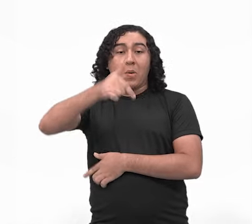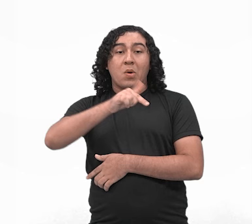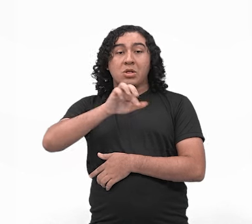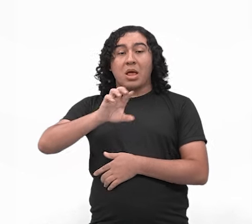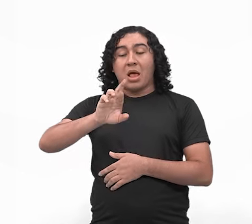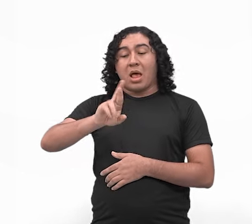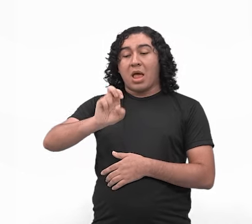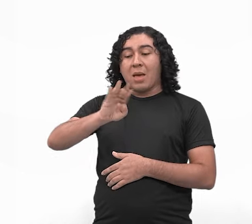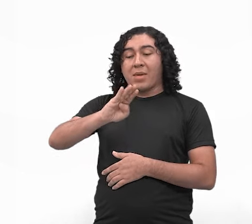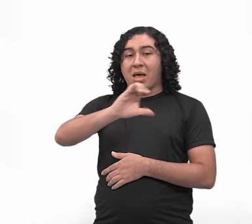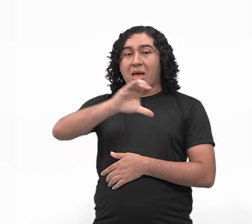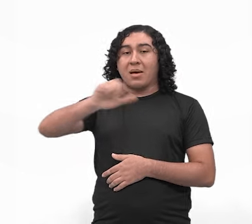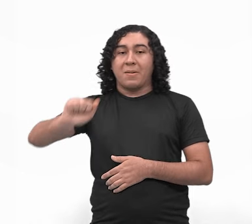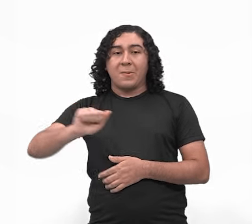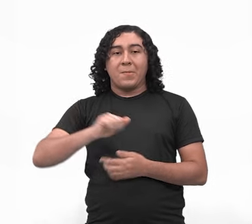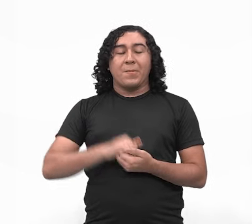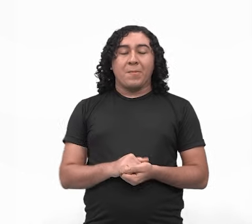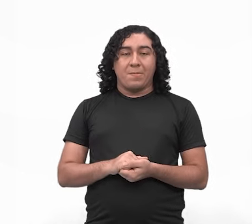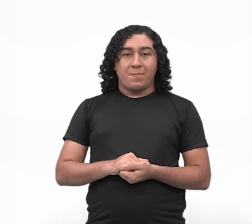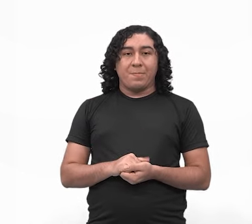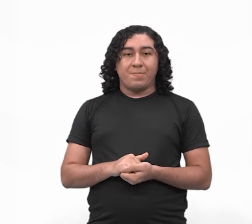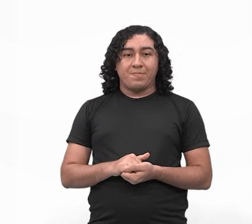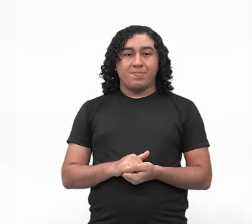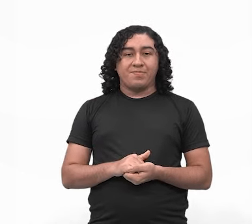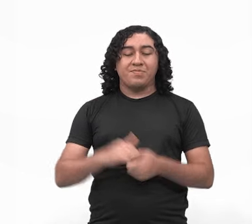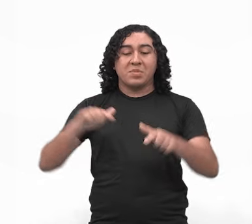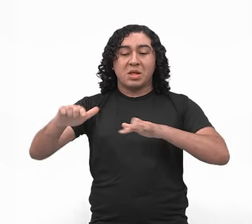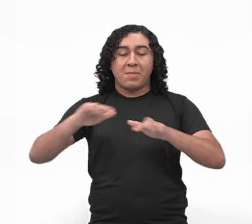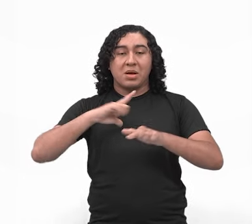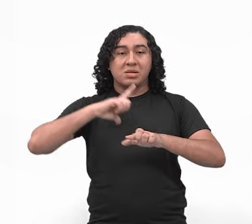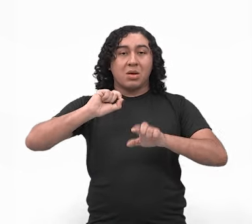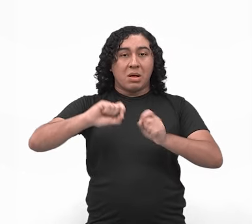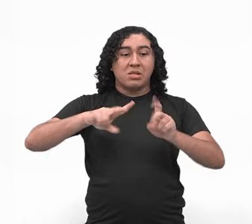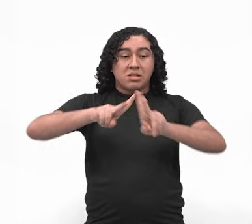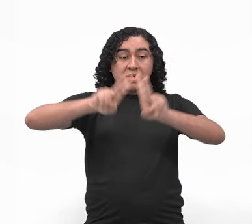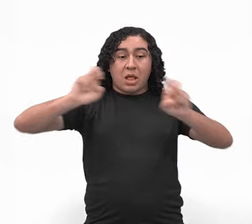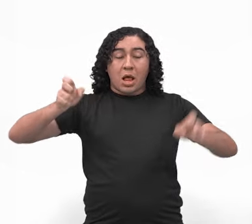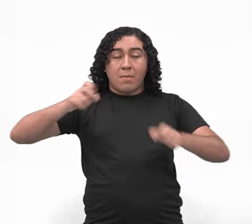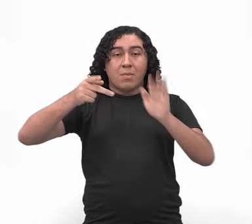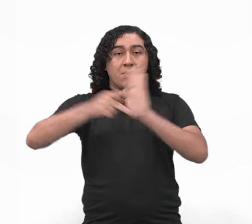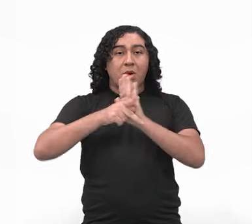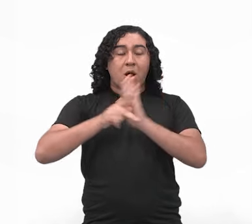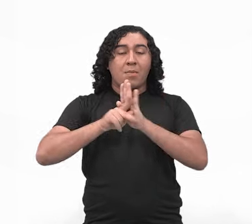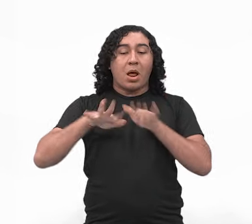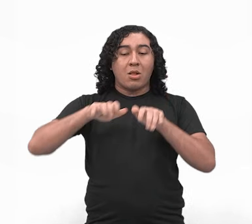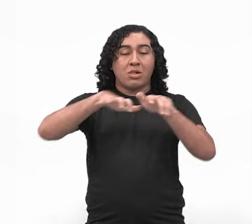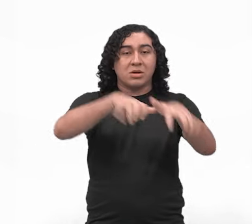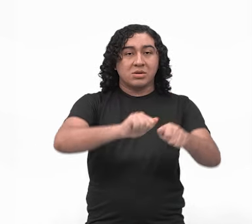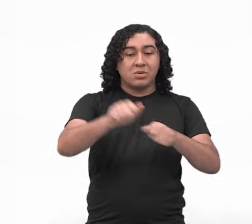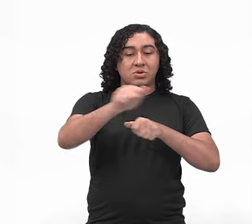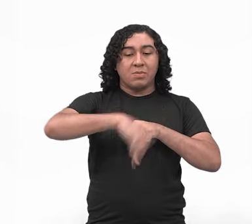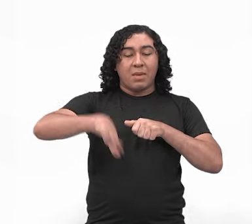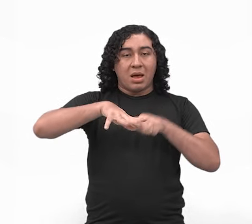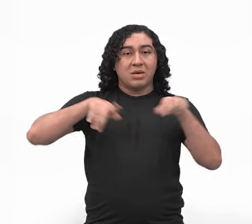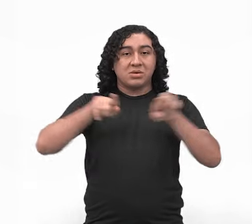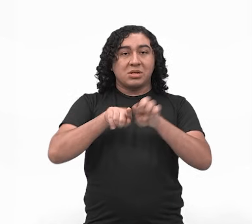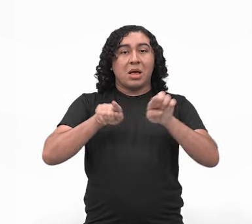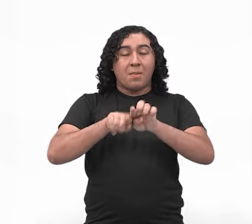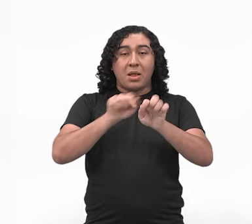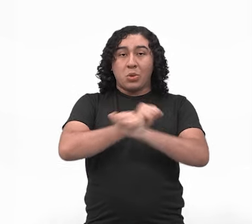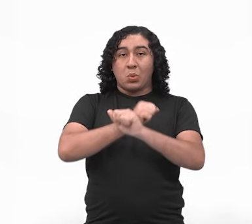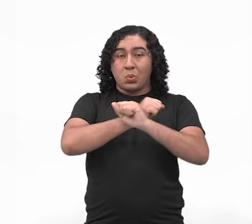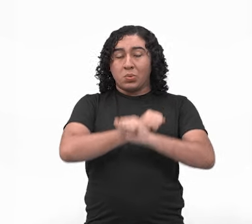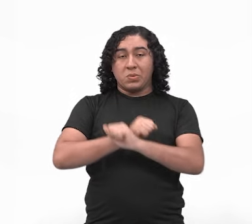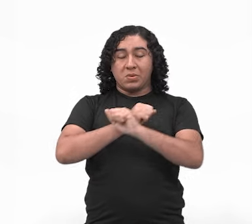trabalho, né, aborda o quê? Questões relacionadas à colonização, território e